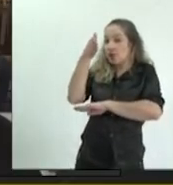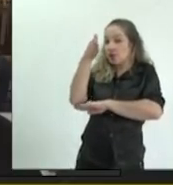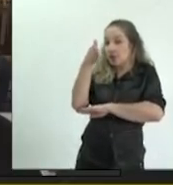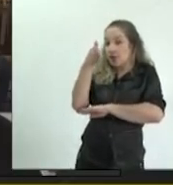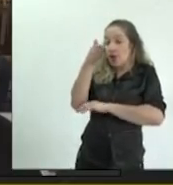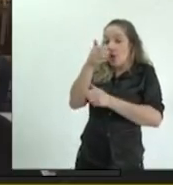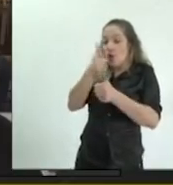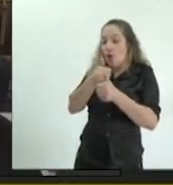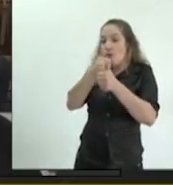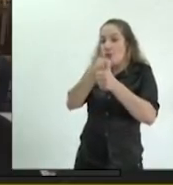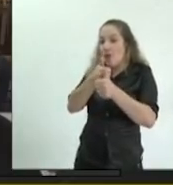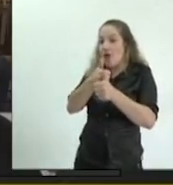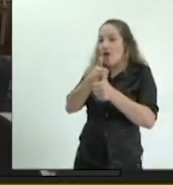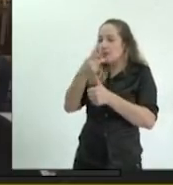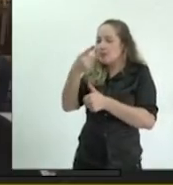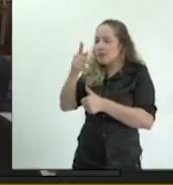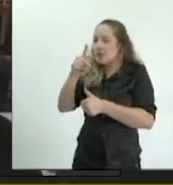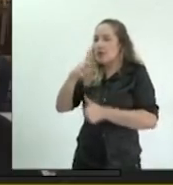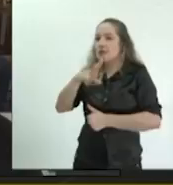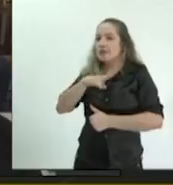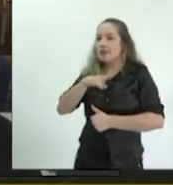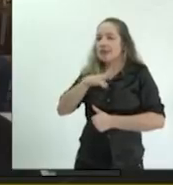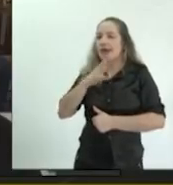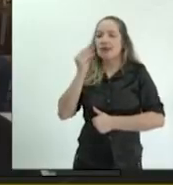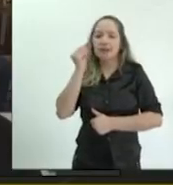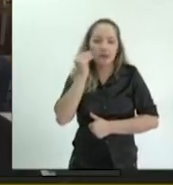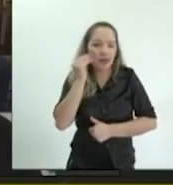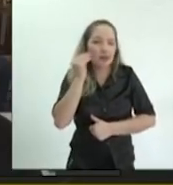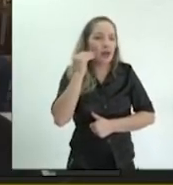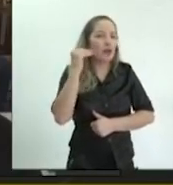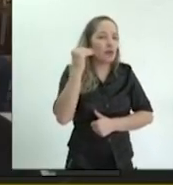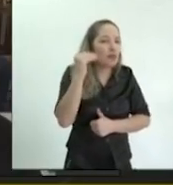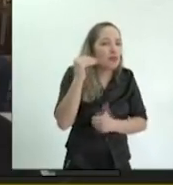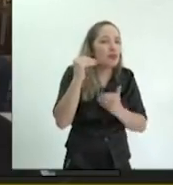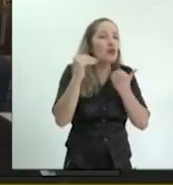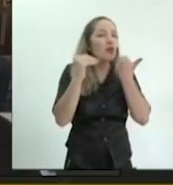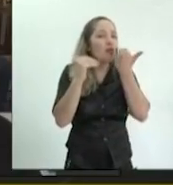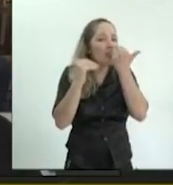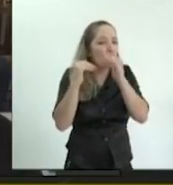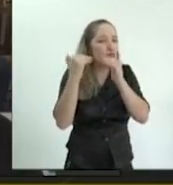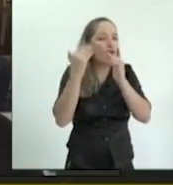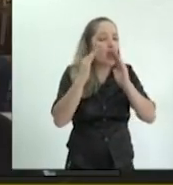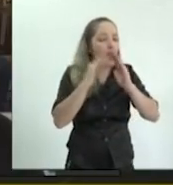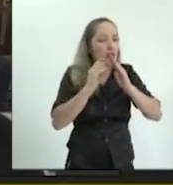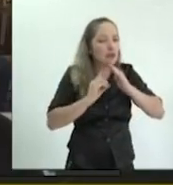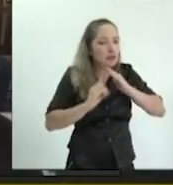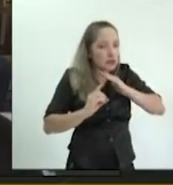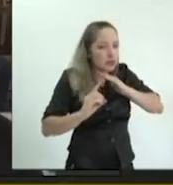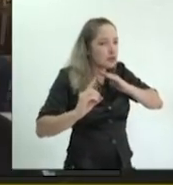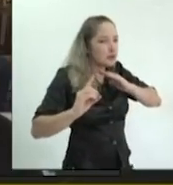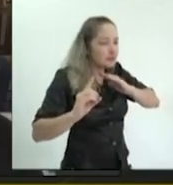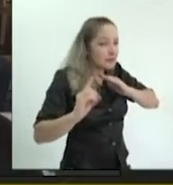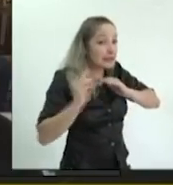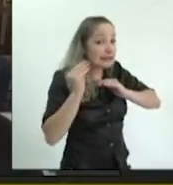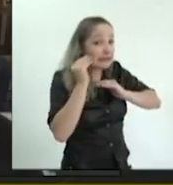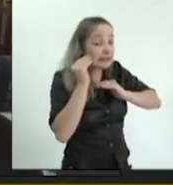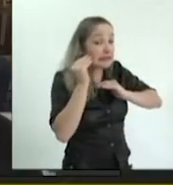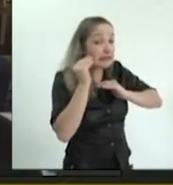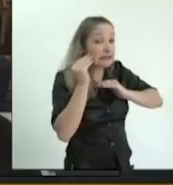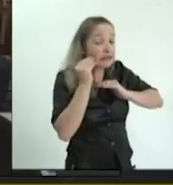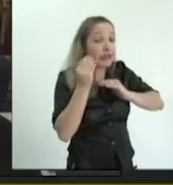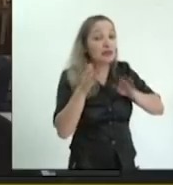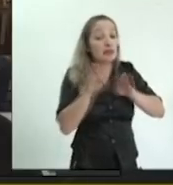cidades para ir testando, saindo de casa aos poucos, para ir testando como isso vai acontecer e optando também por experiências ao